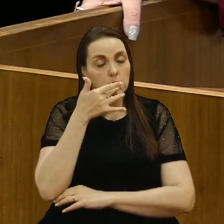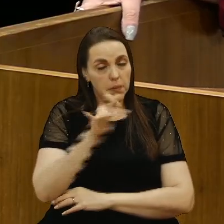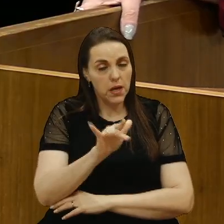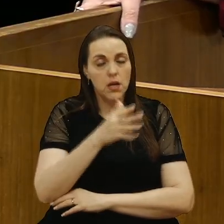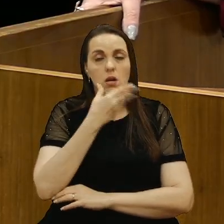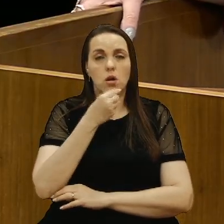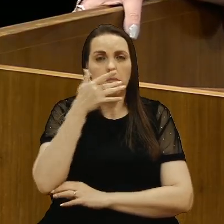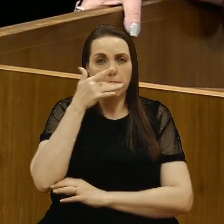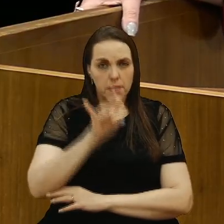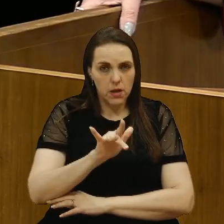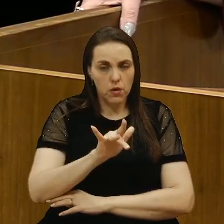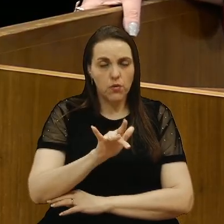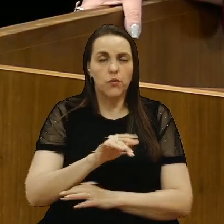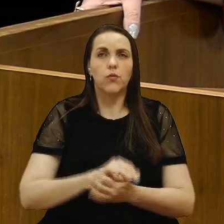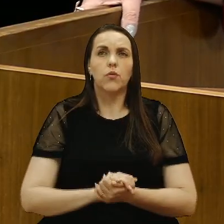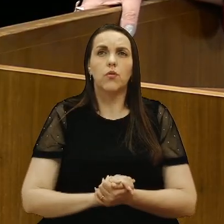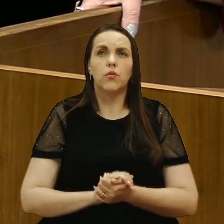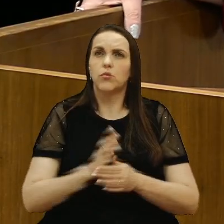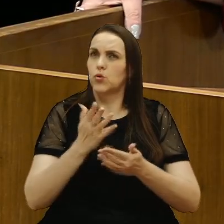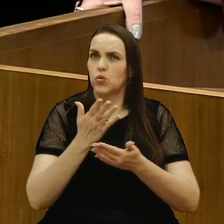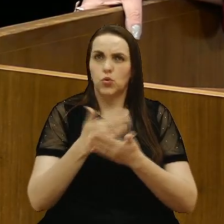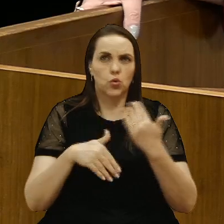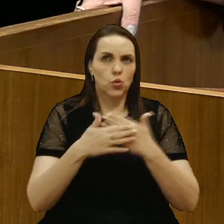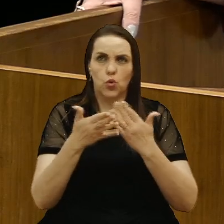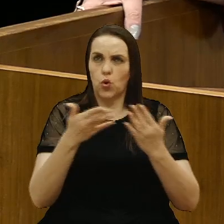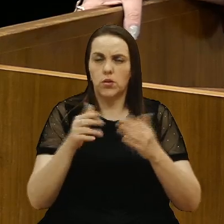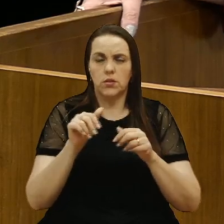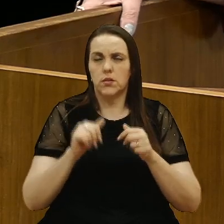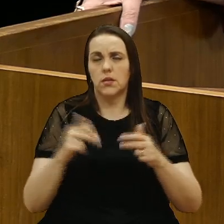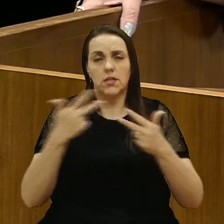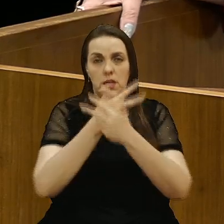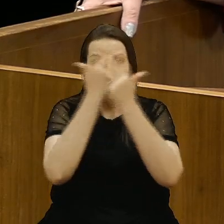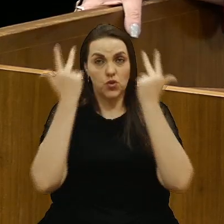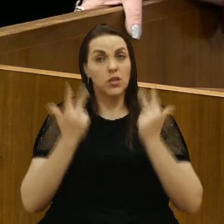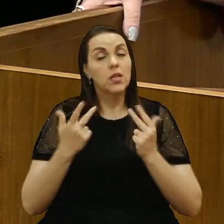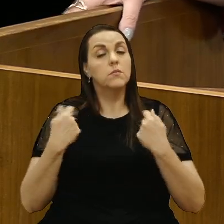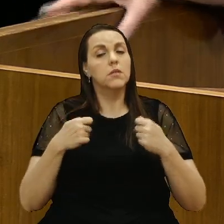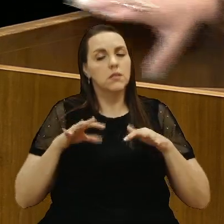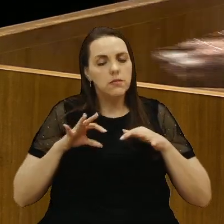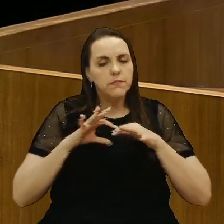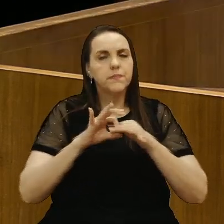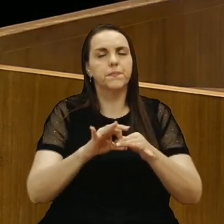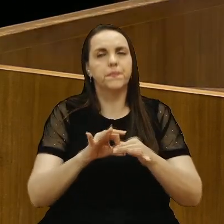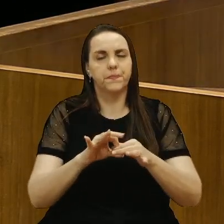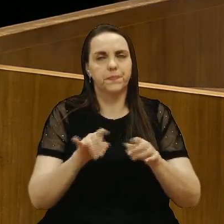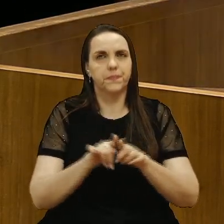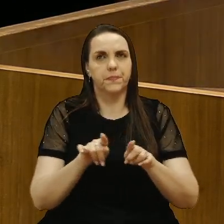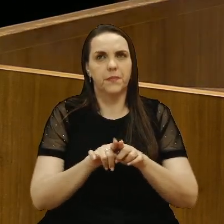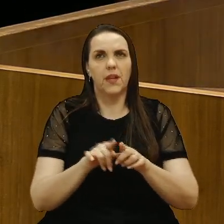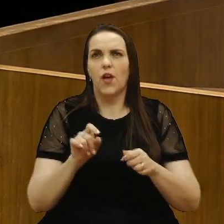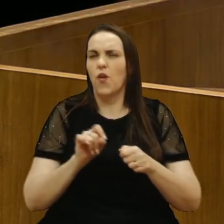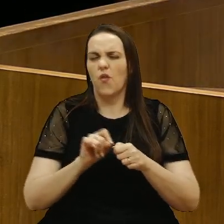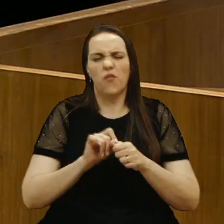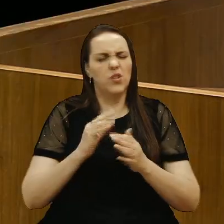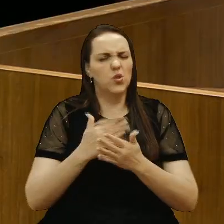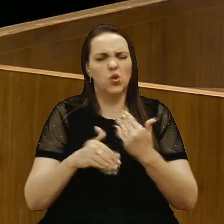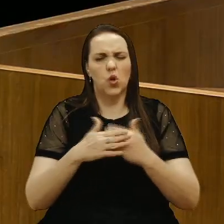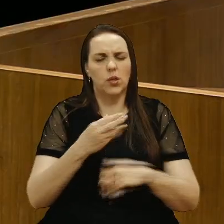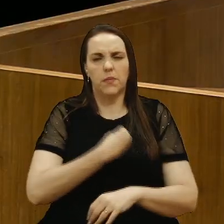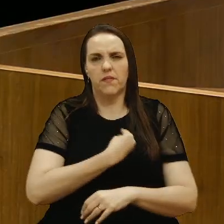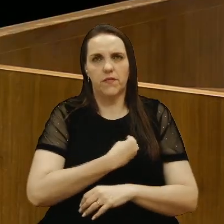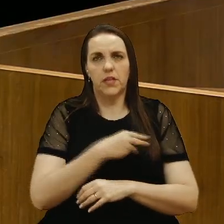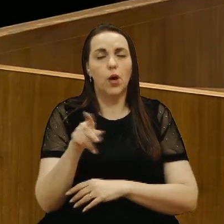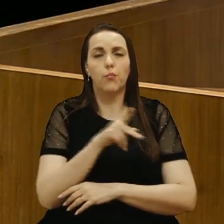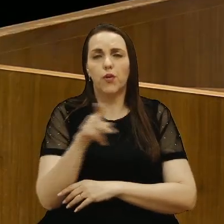homens brancos, enfim, de todas as etnias, preciso estar engajado também. Eu fiz isso a vida inteira, inclusive como